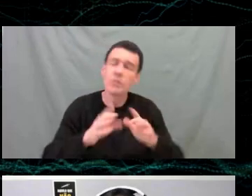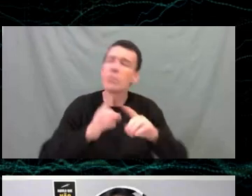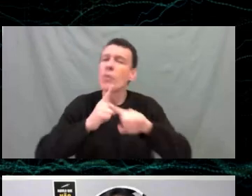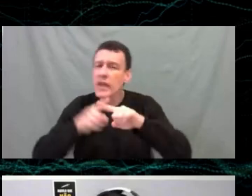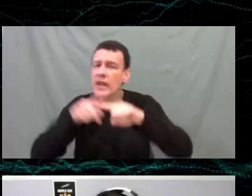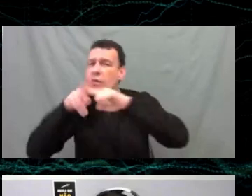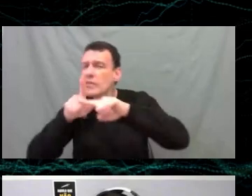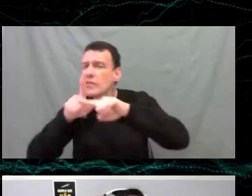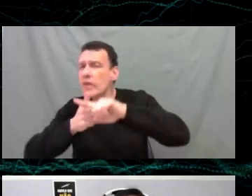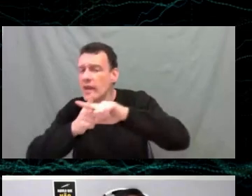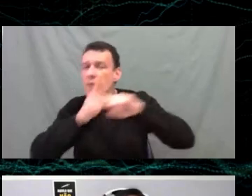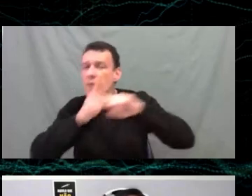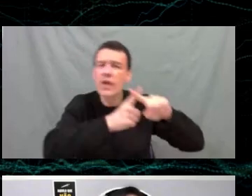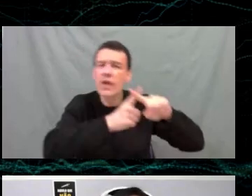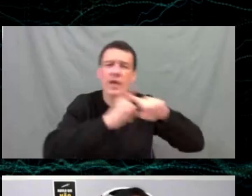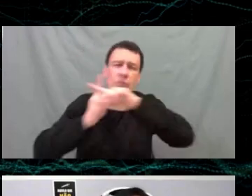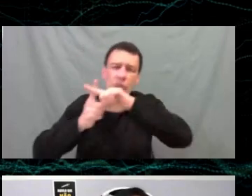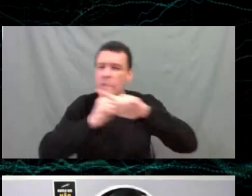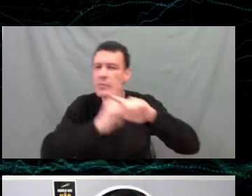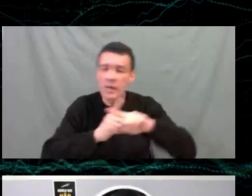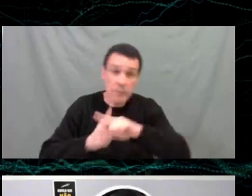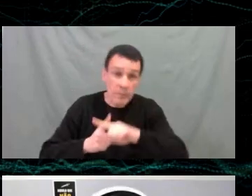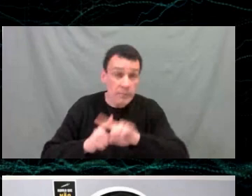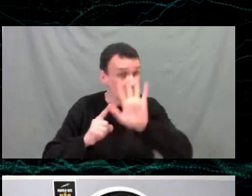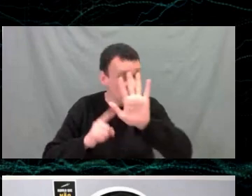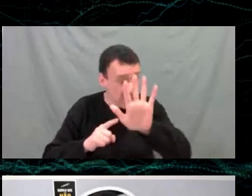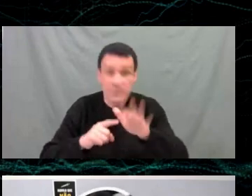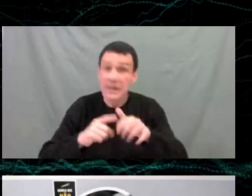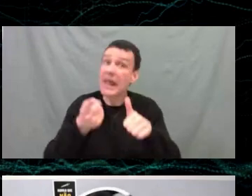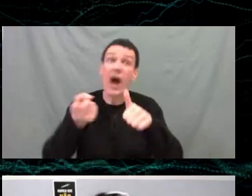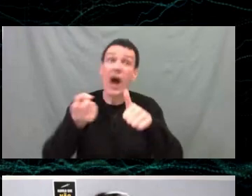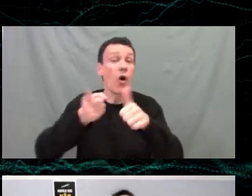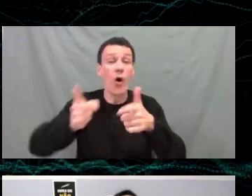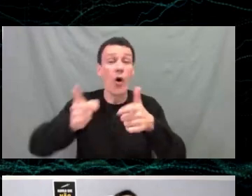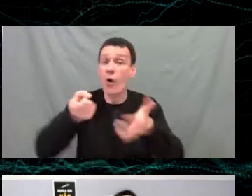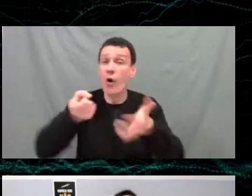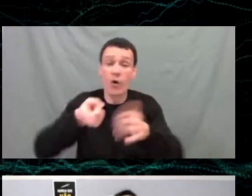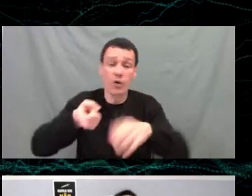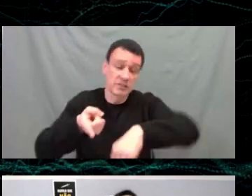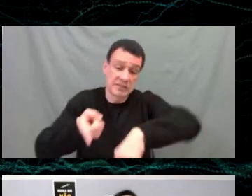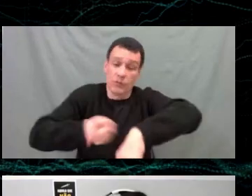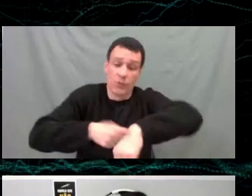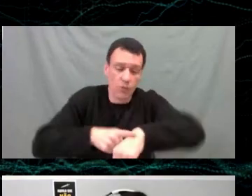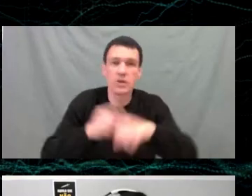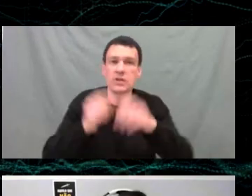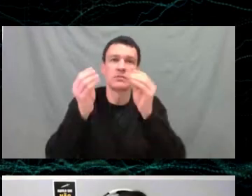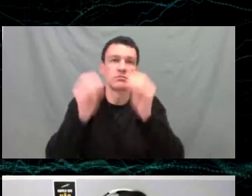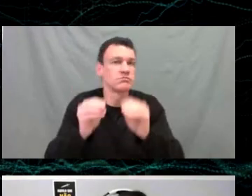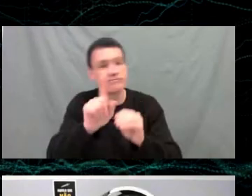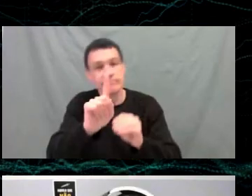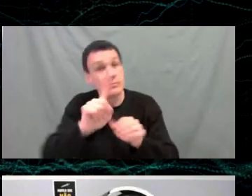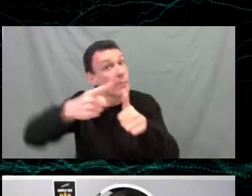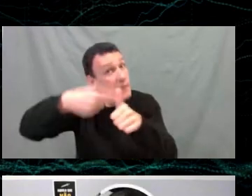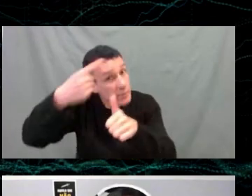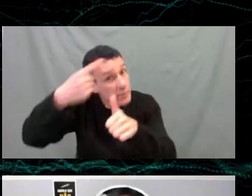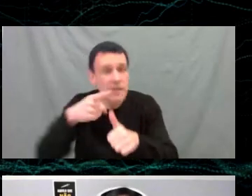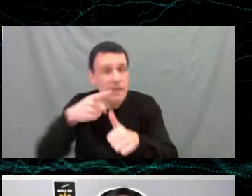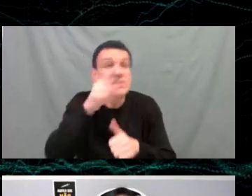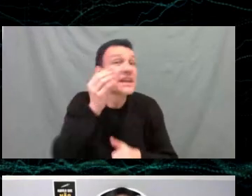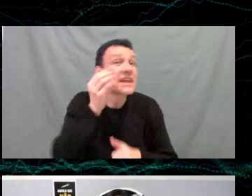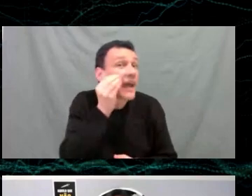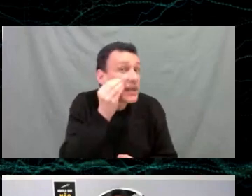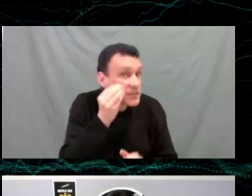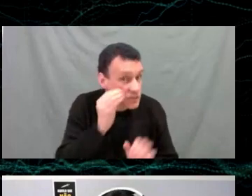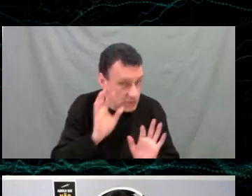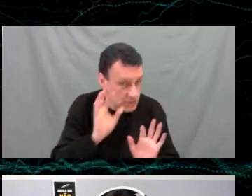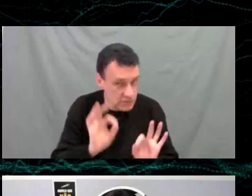Então, pega um ambiente de teste, testa isso primeiro, claro, não sai fazendo isso em produção, e entenda como funciona, tá bem?